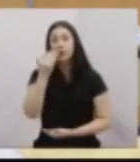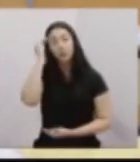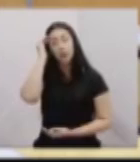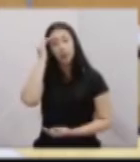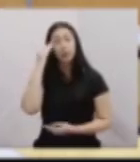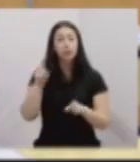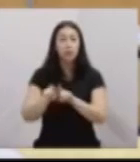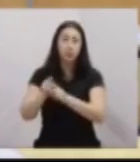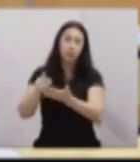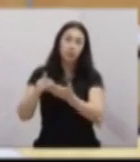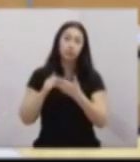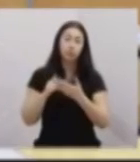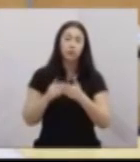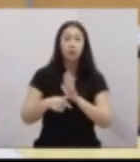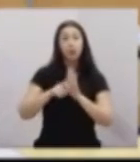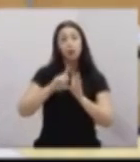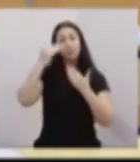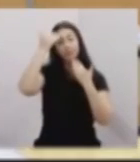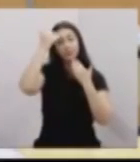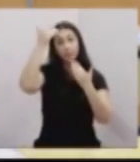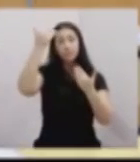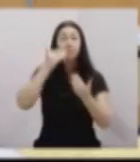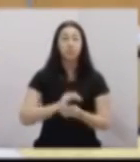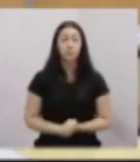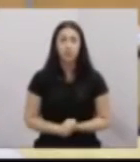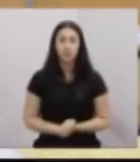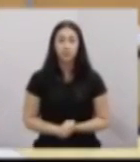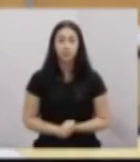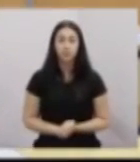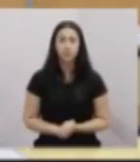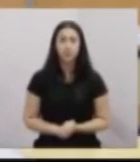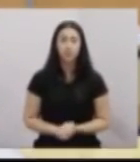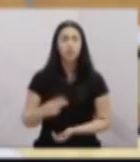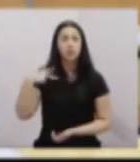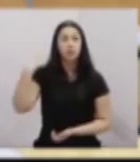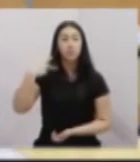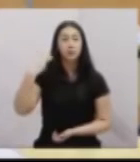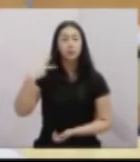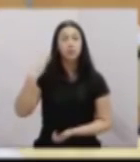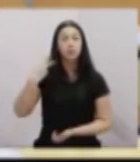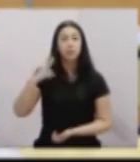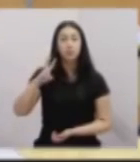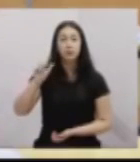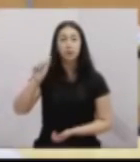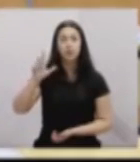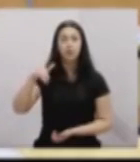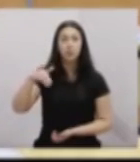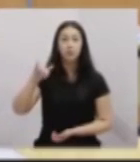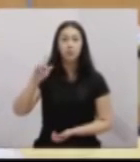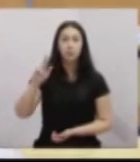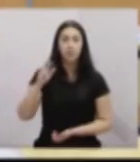aos préstimos dessa empresa e antecipando agradecimento pela atenção dispensada, subscrevemos. Autoria,